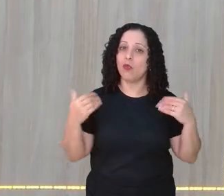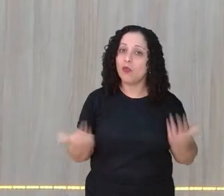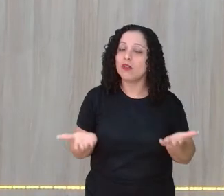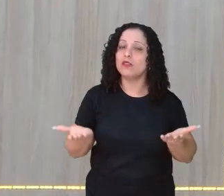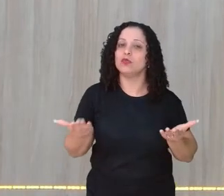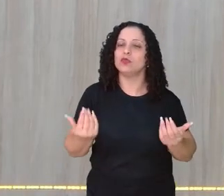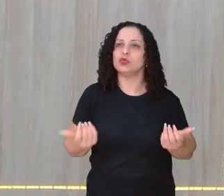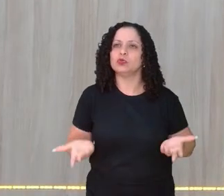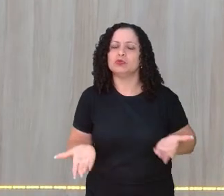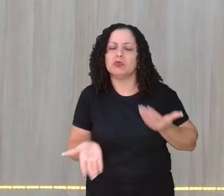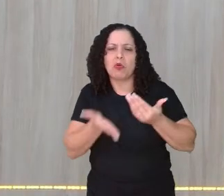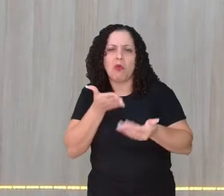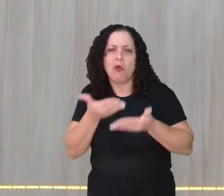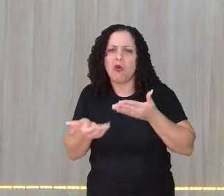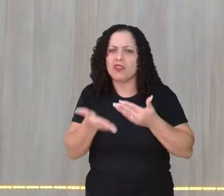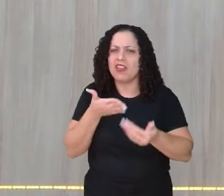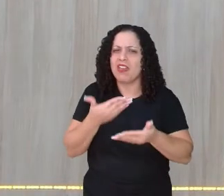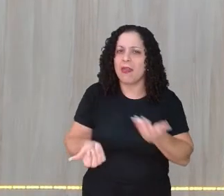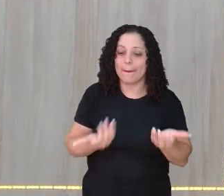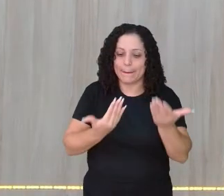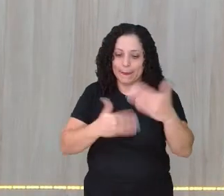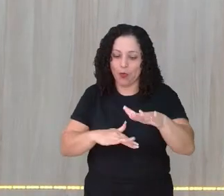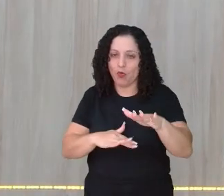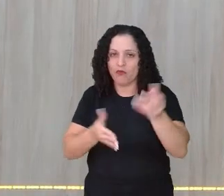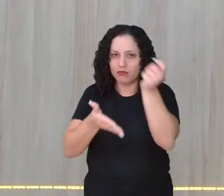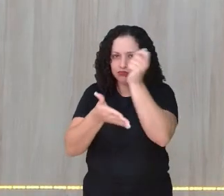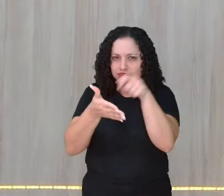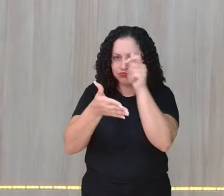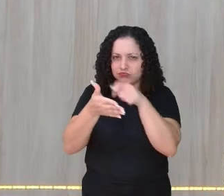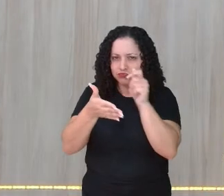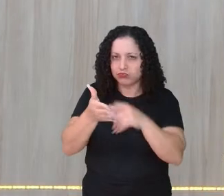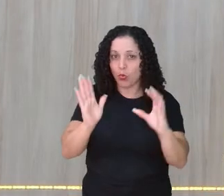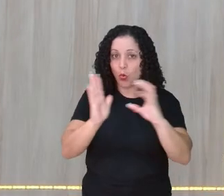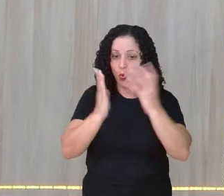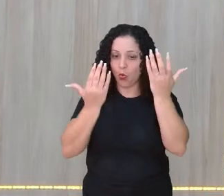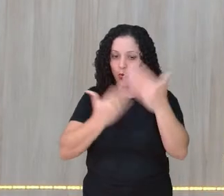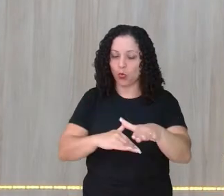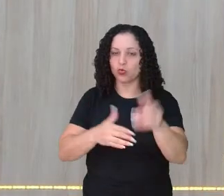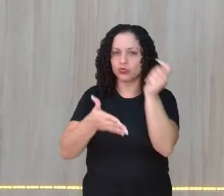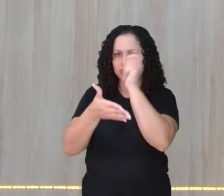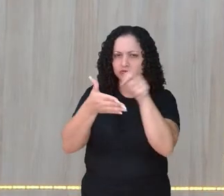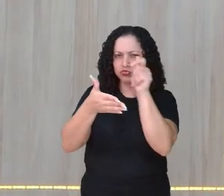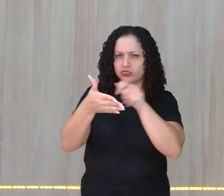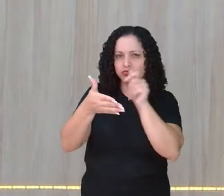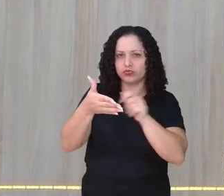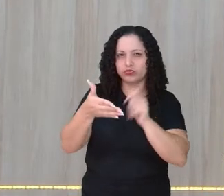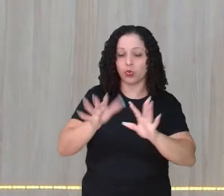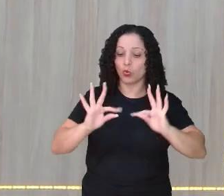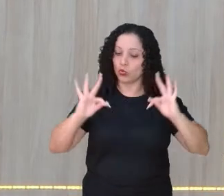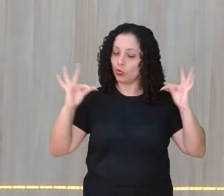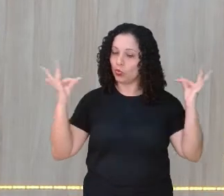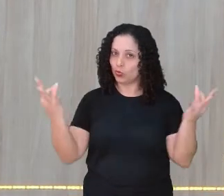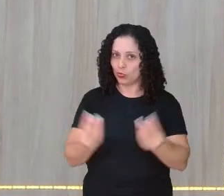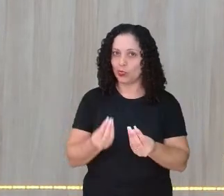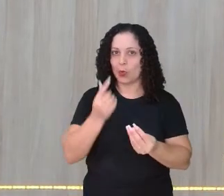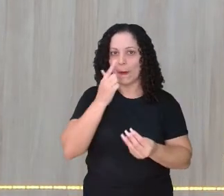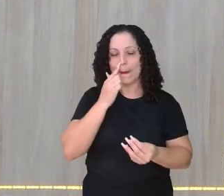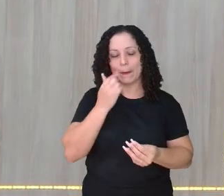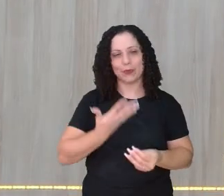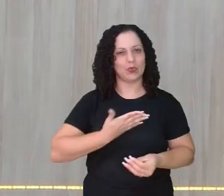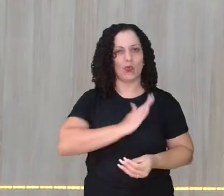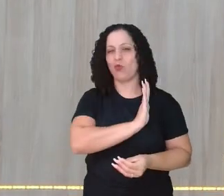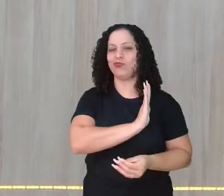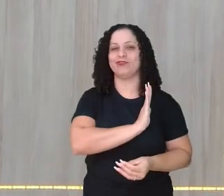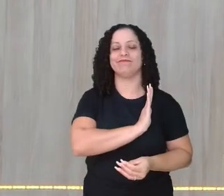fazer qualquer prova, qualquer concurso, não é? A gente nem gosta